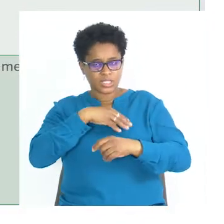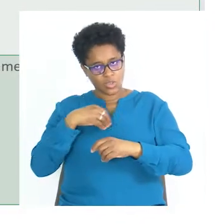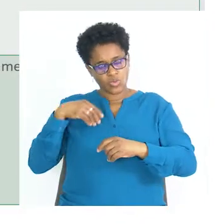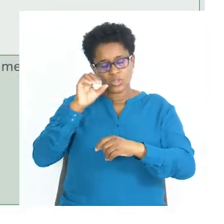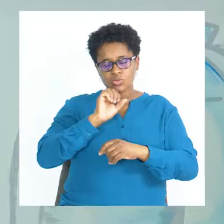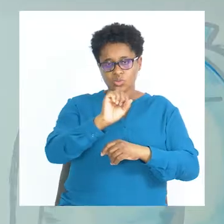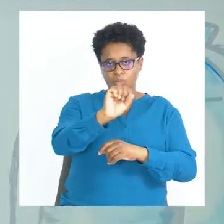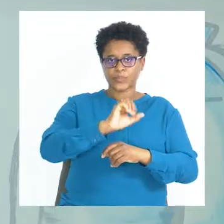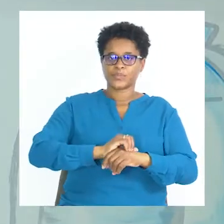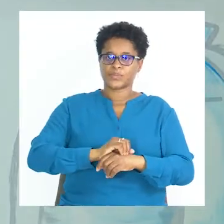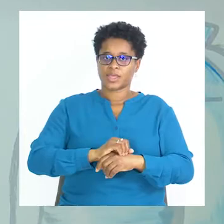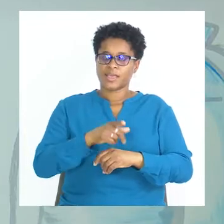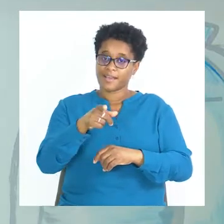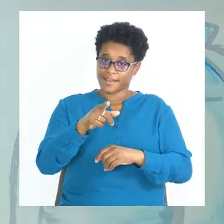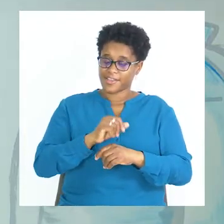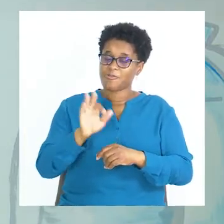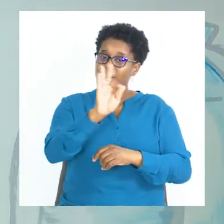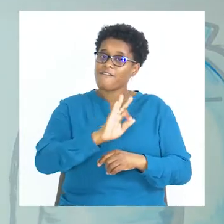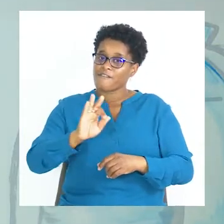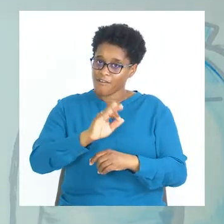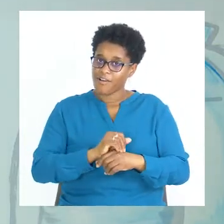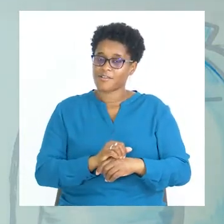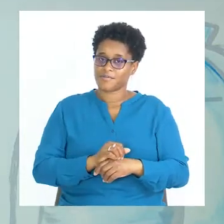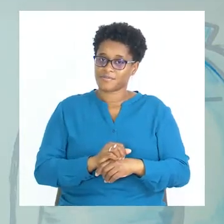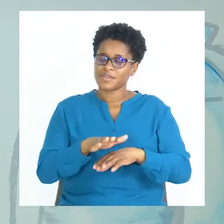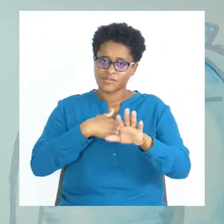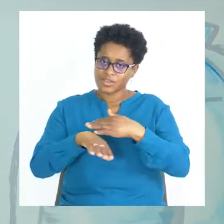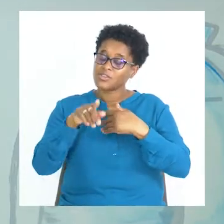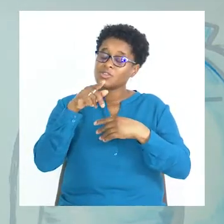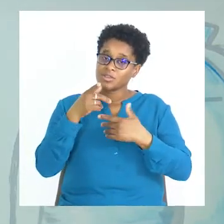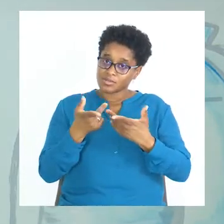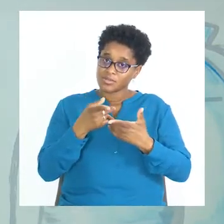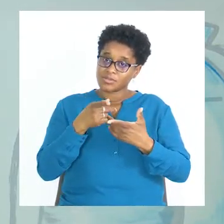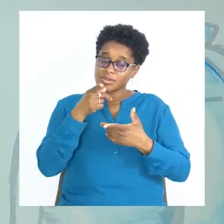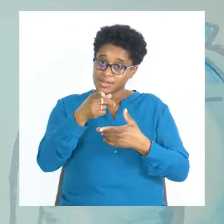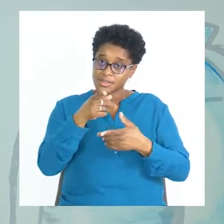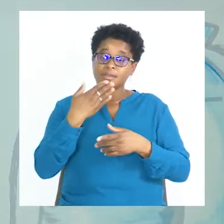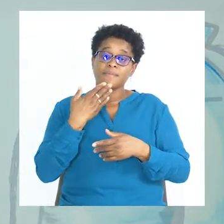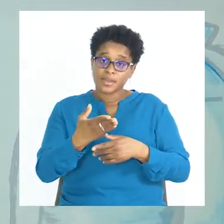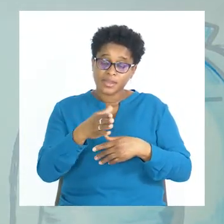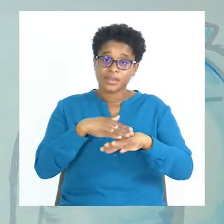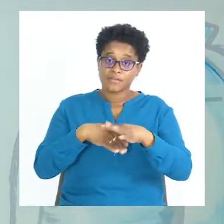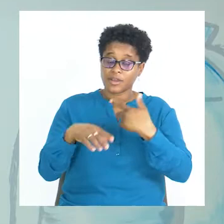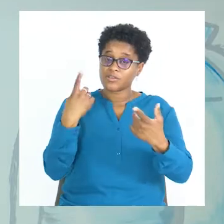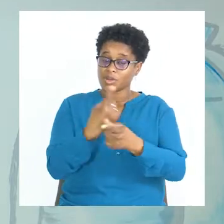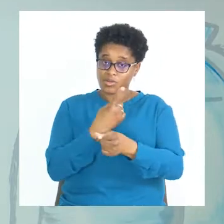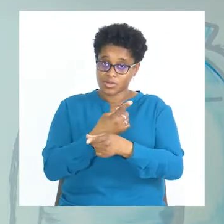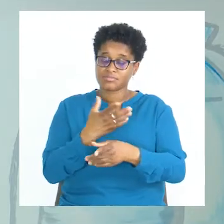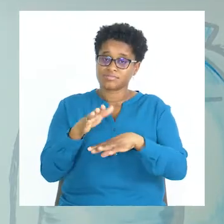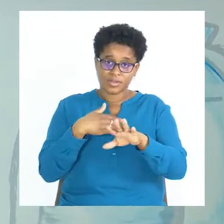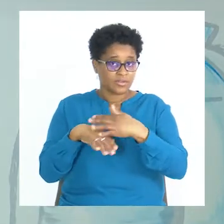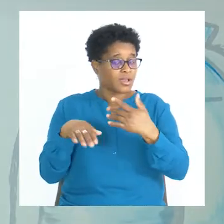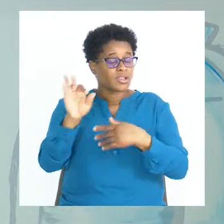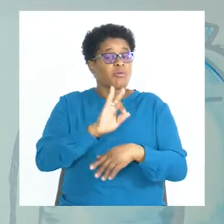sua saúde. Então, ok? Então, ali é uma forma de agir sobre ti e pedir que fazes alguma coisa, que reages ou